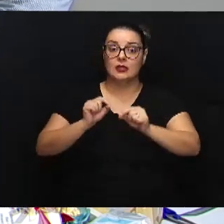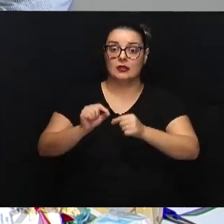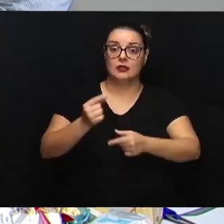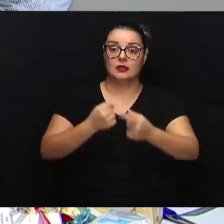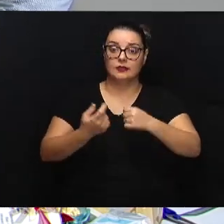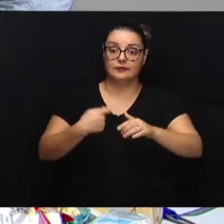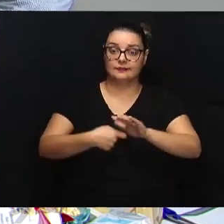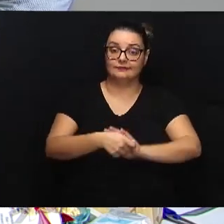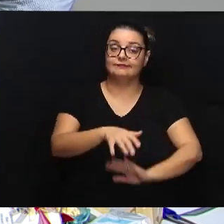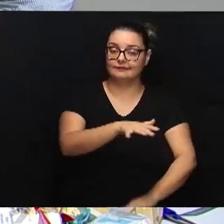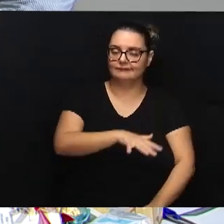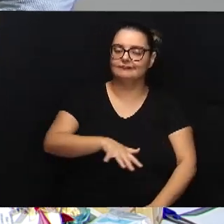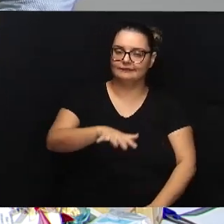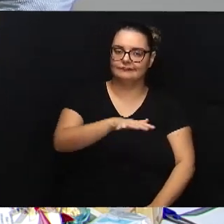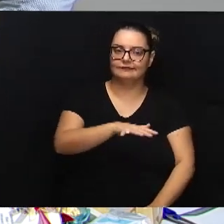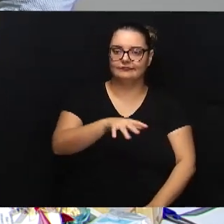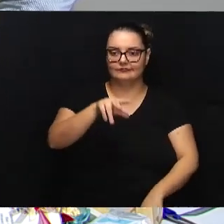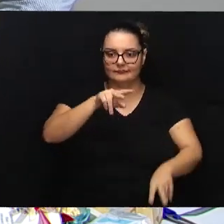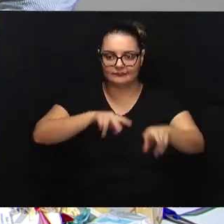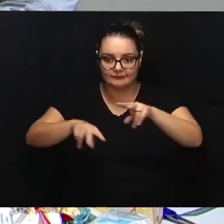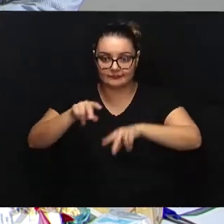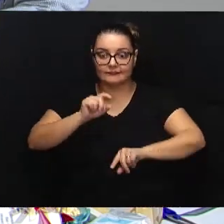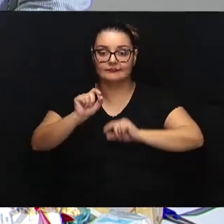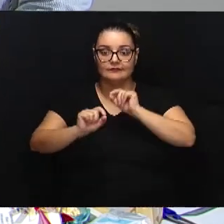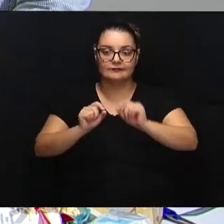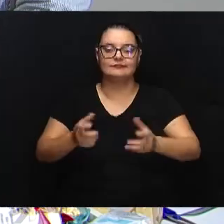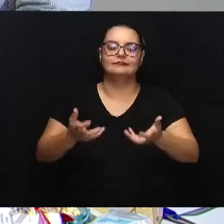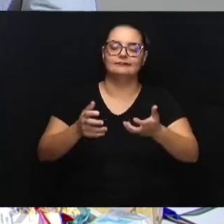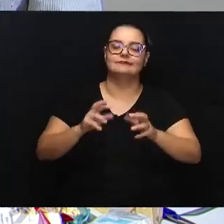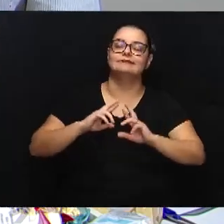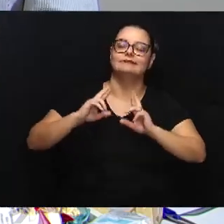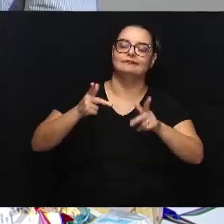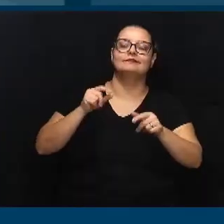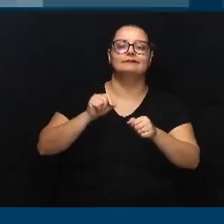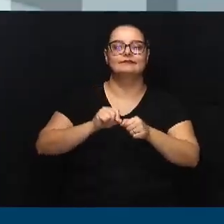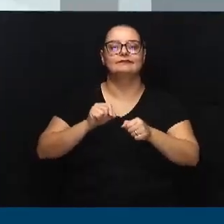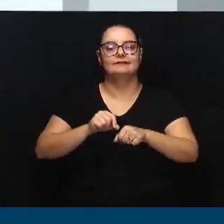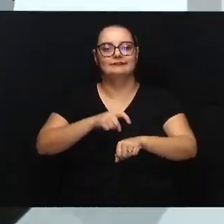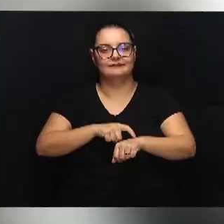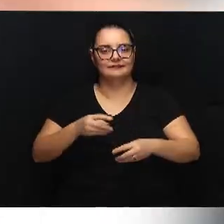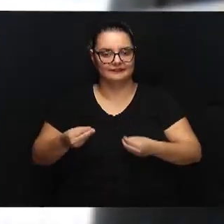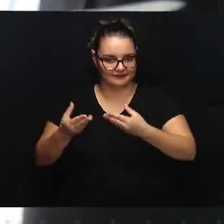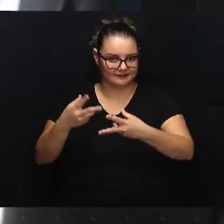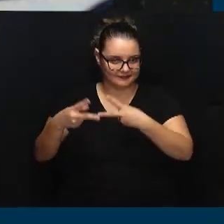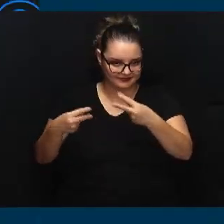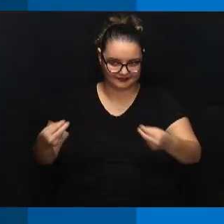segmento, visando quem quer fazer a diferença na hora de dar o presente.